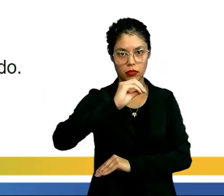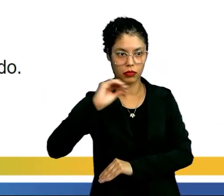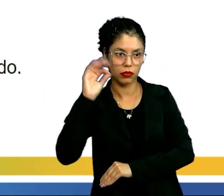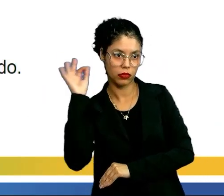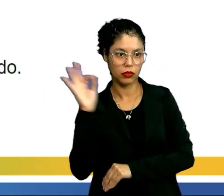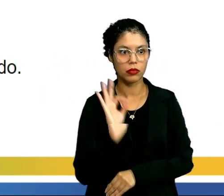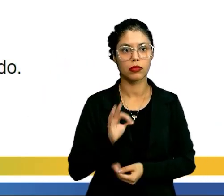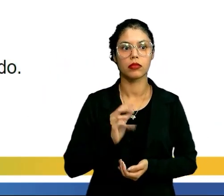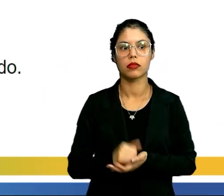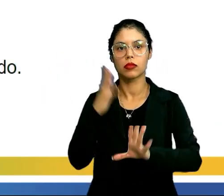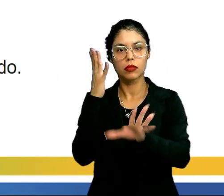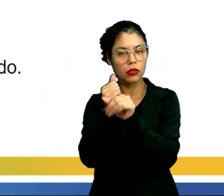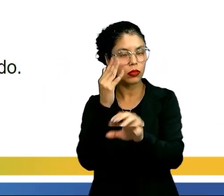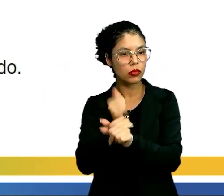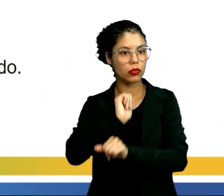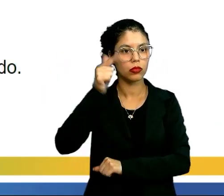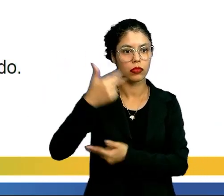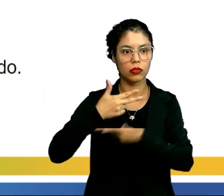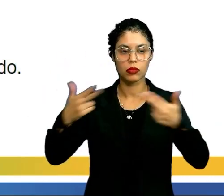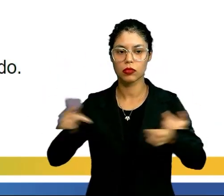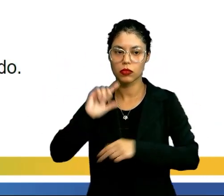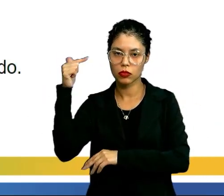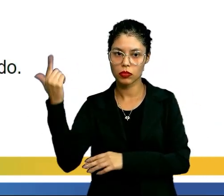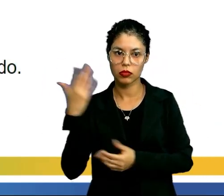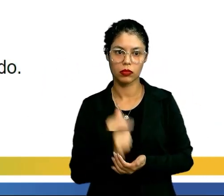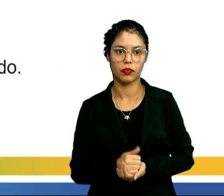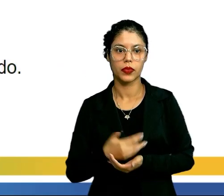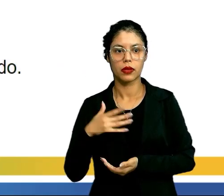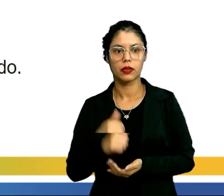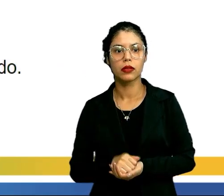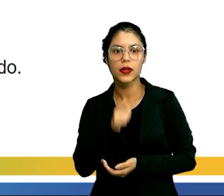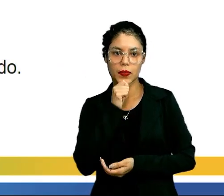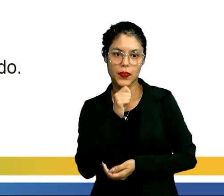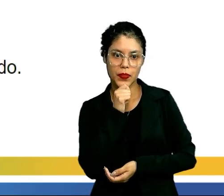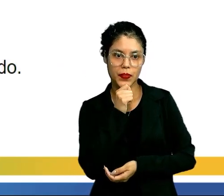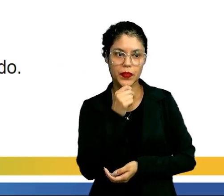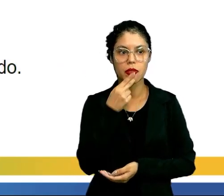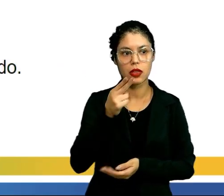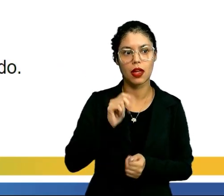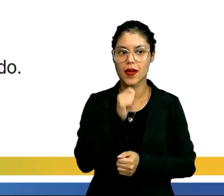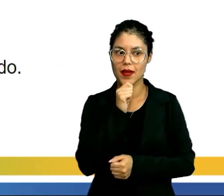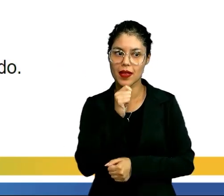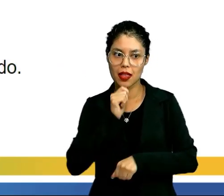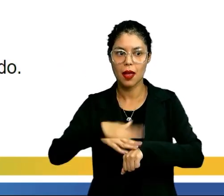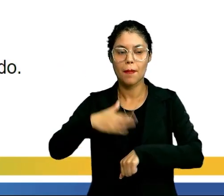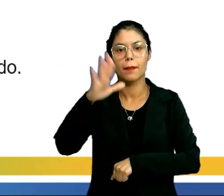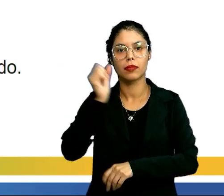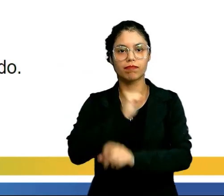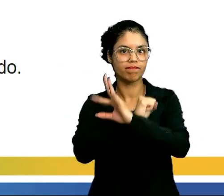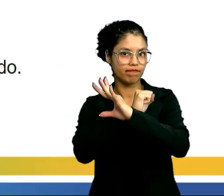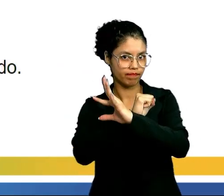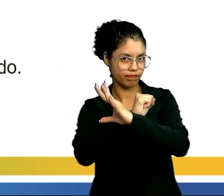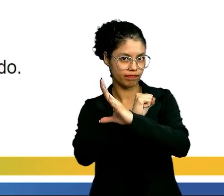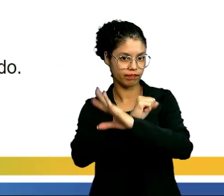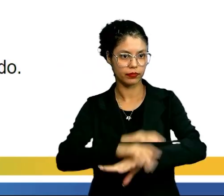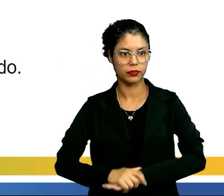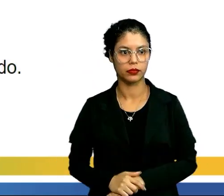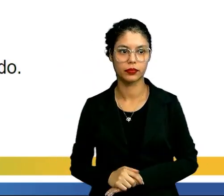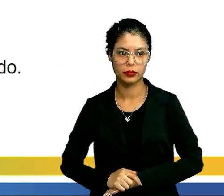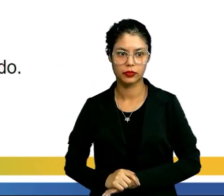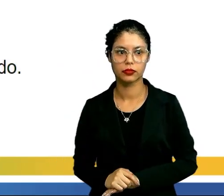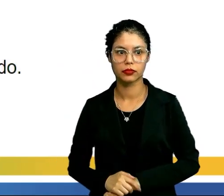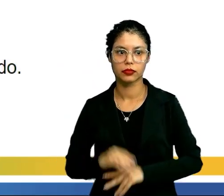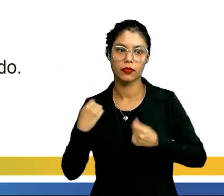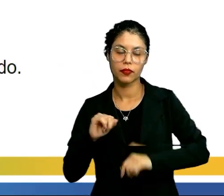em 300%. Somando uma coisa a outra, o sabor de fumar se tornará muito mais